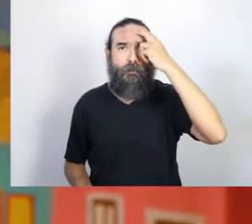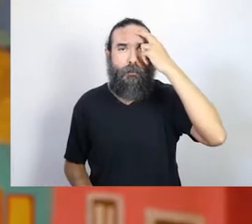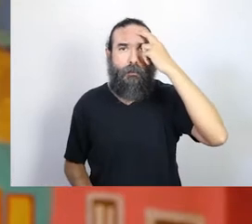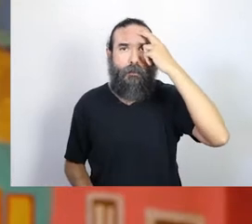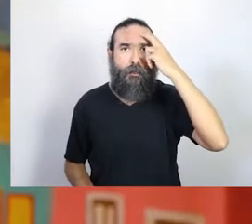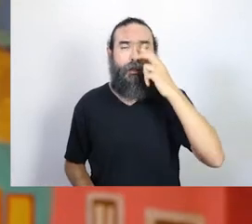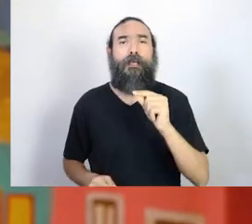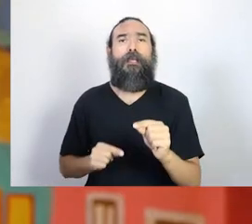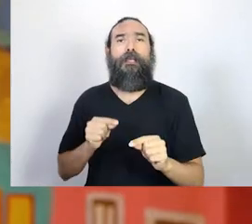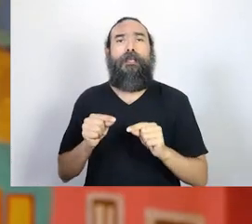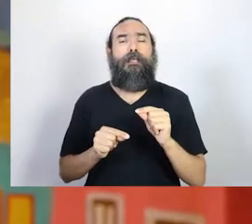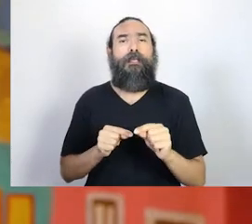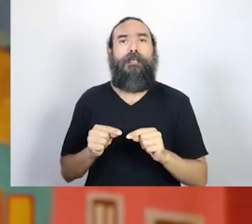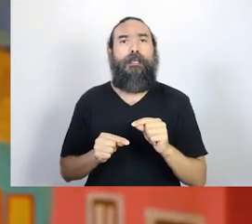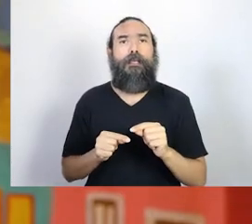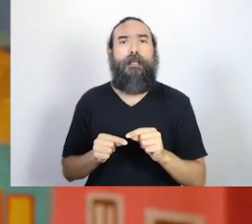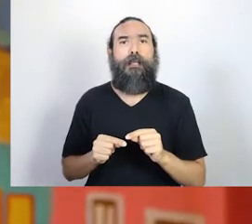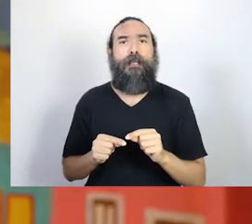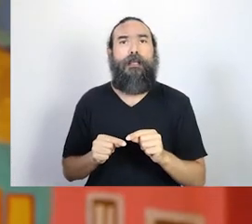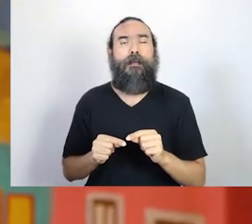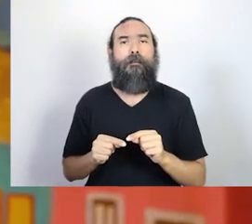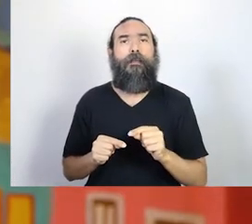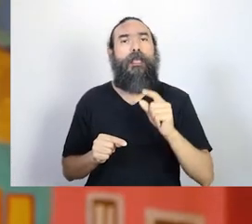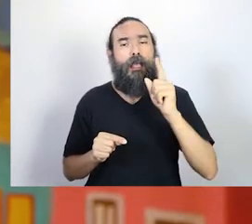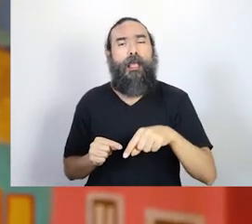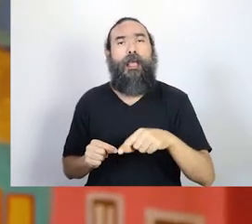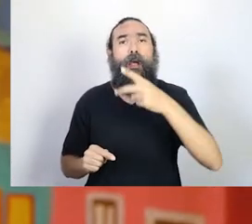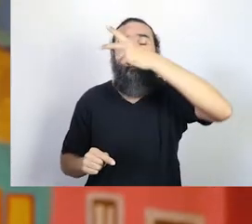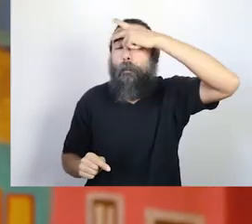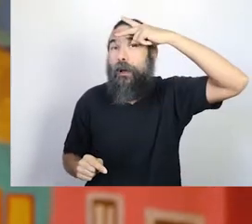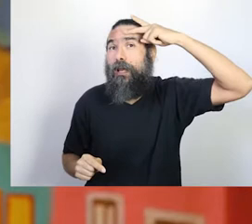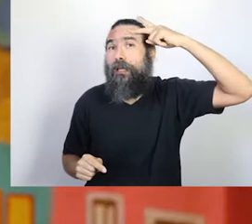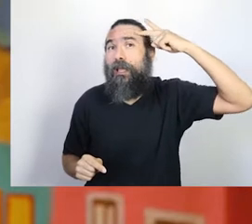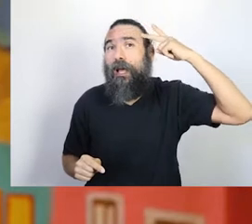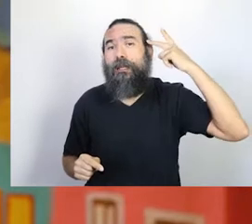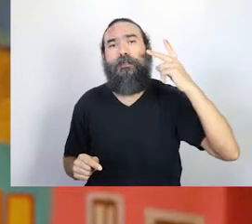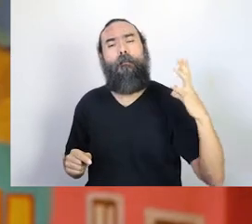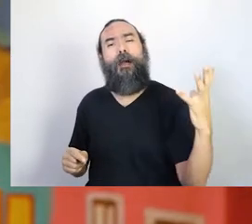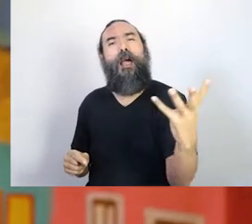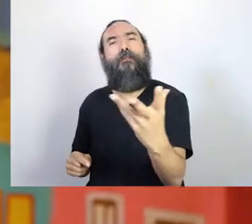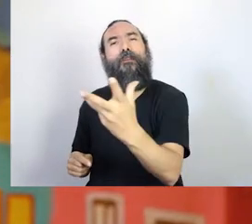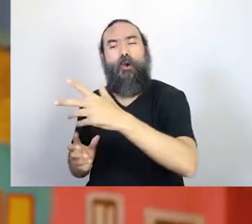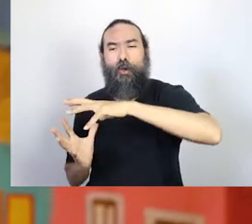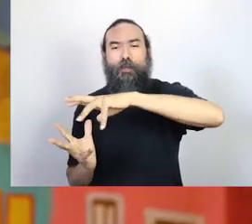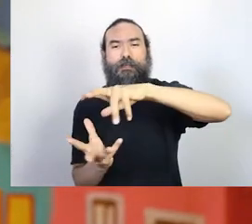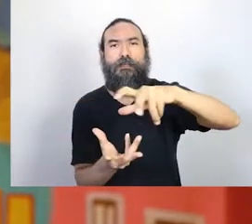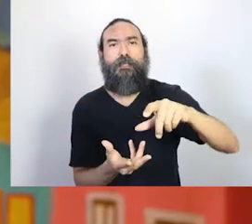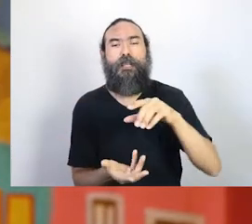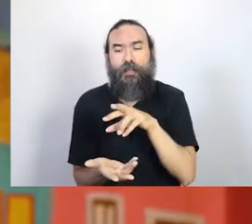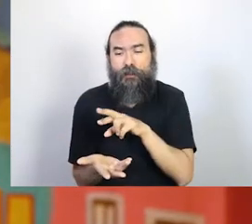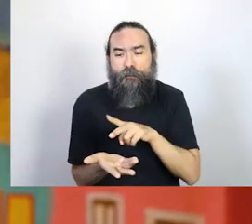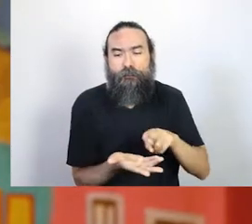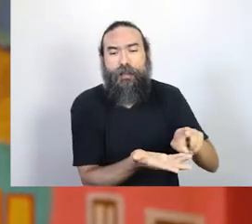cultural que faz com que a humanidade seja essa coisa maravilhosa das